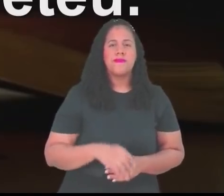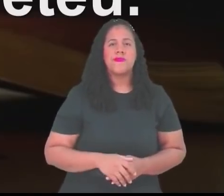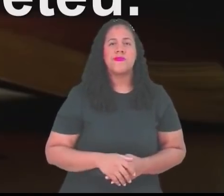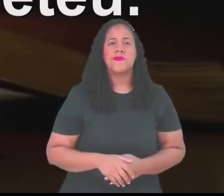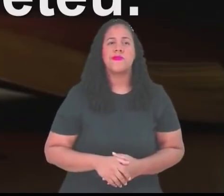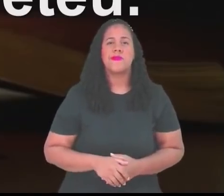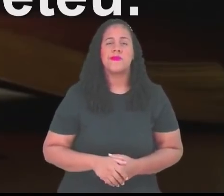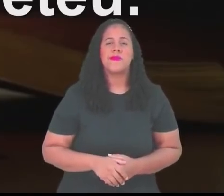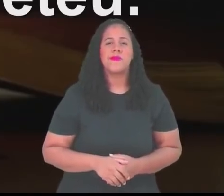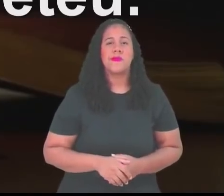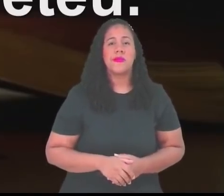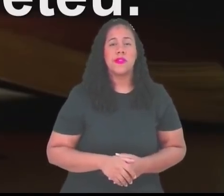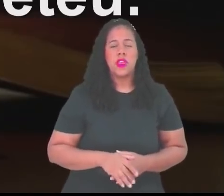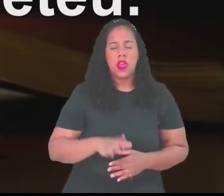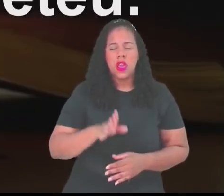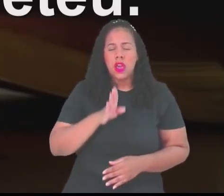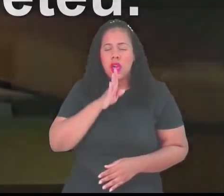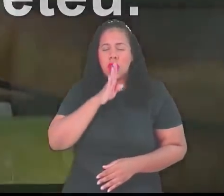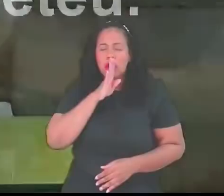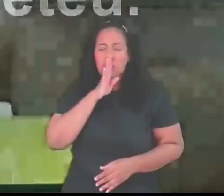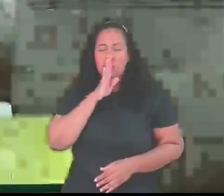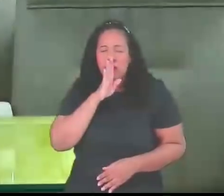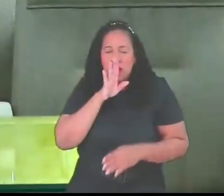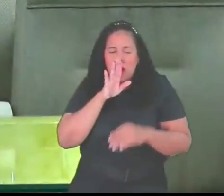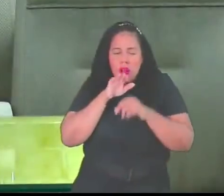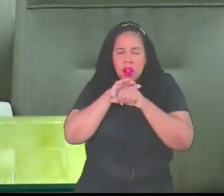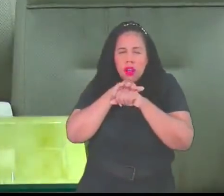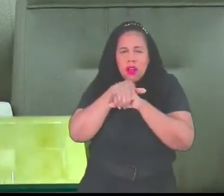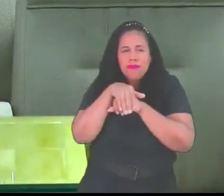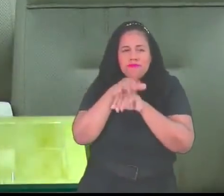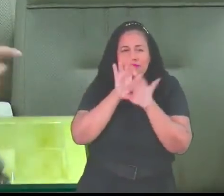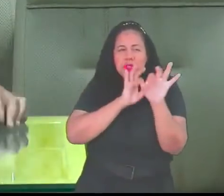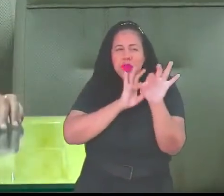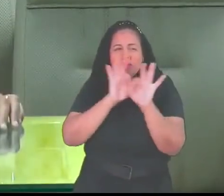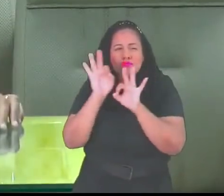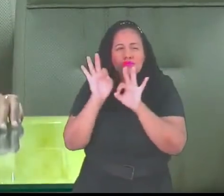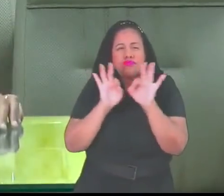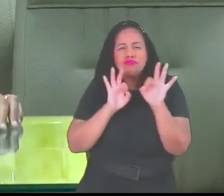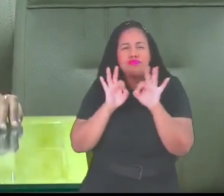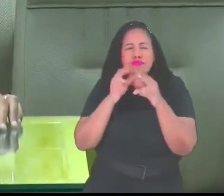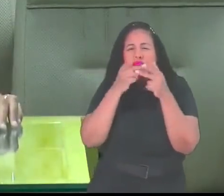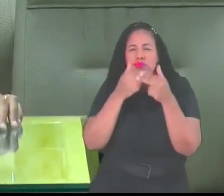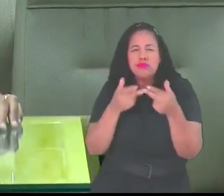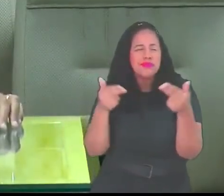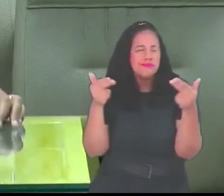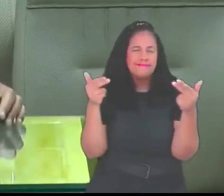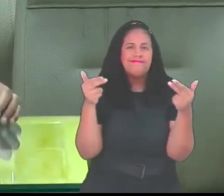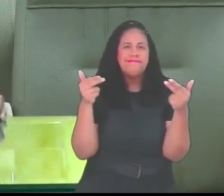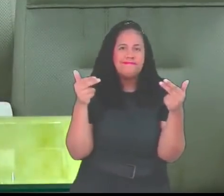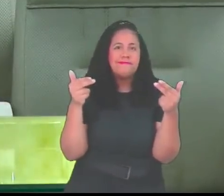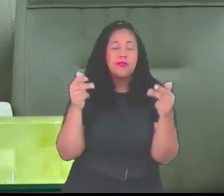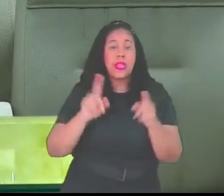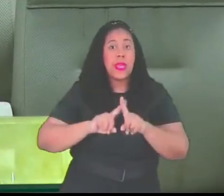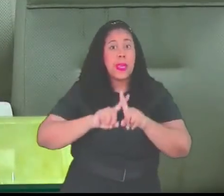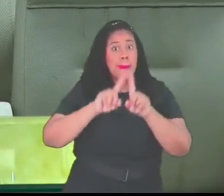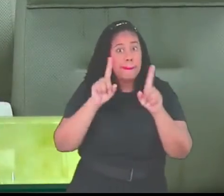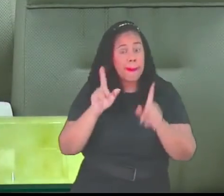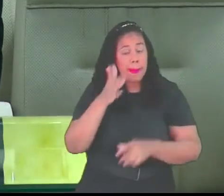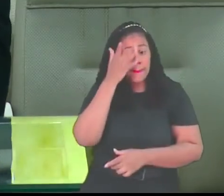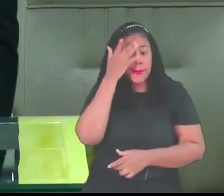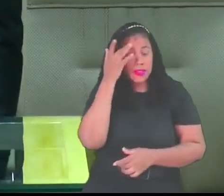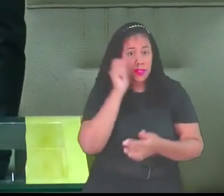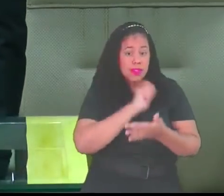Estão na calada da noite arquitetando muitas coisas. Mas o salmista